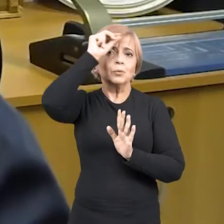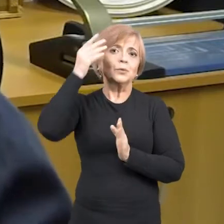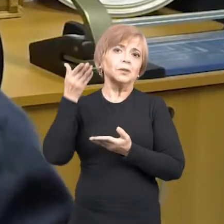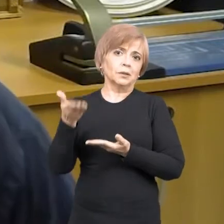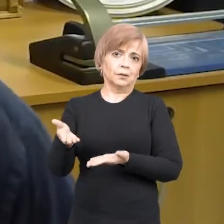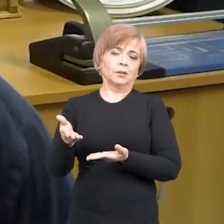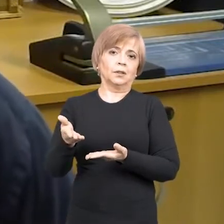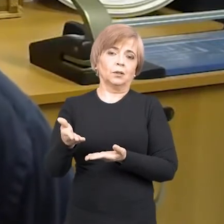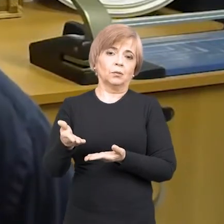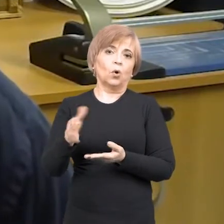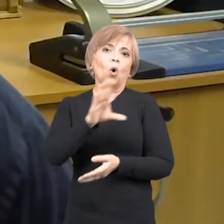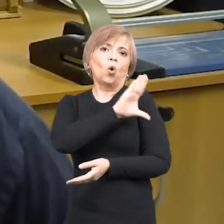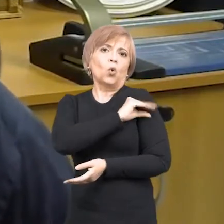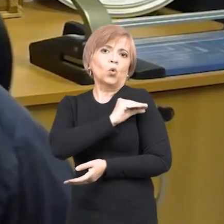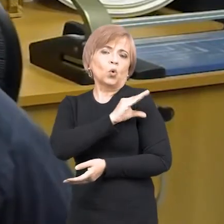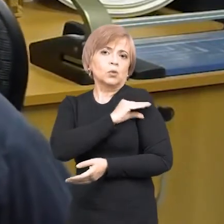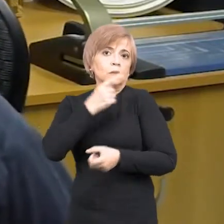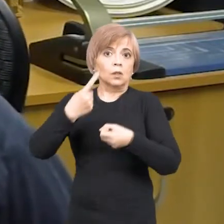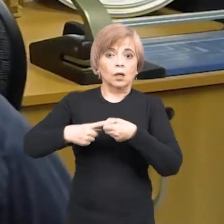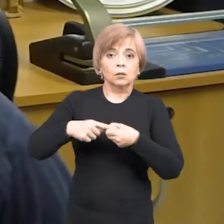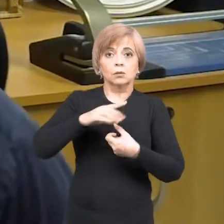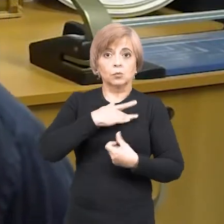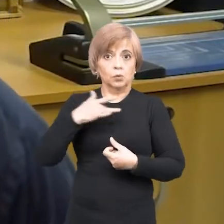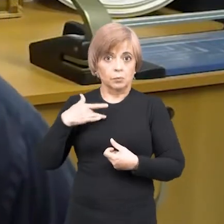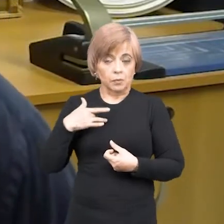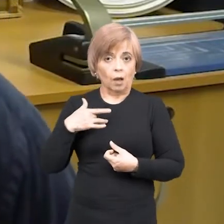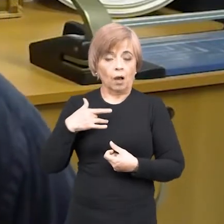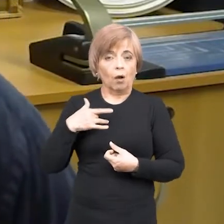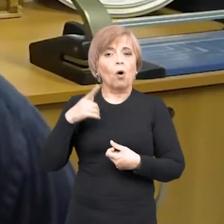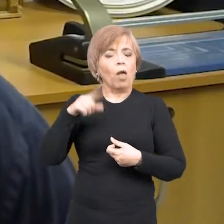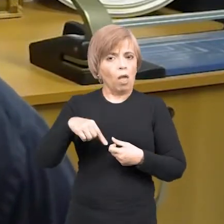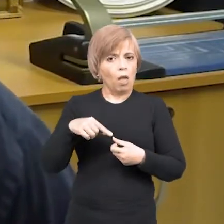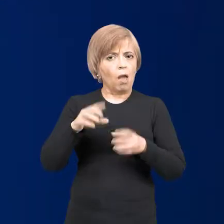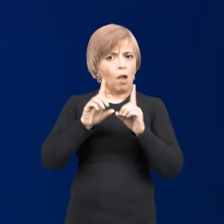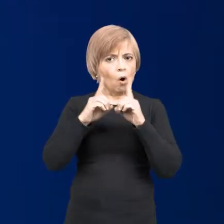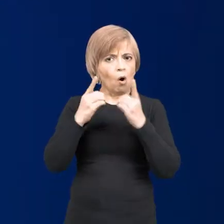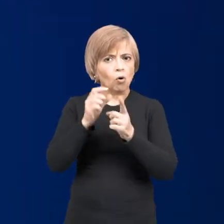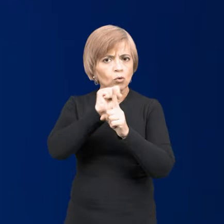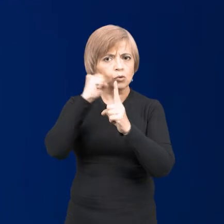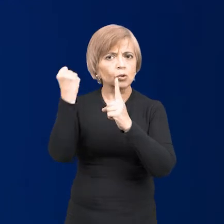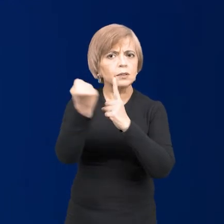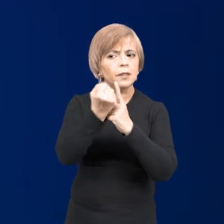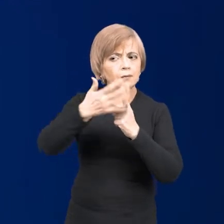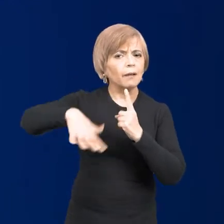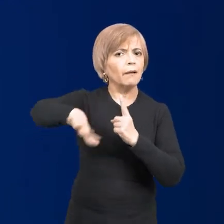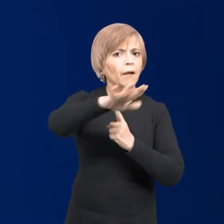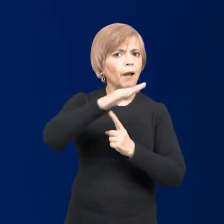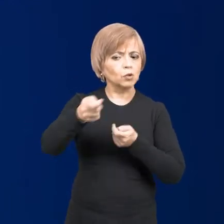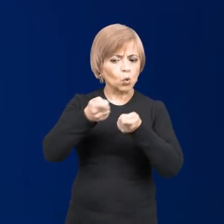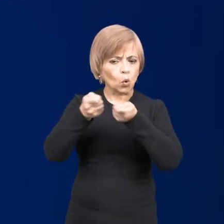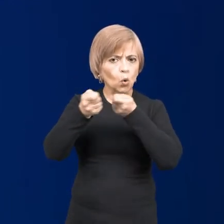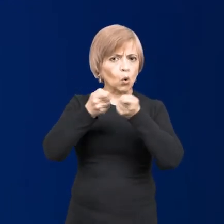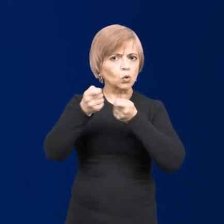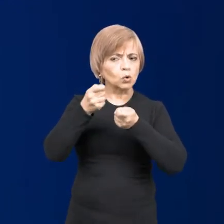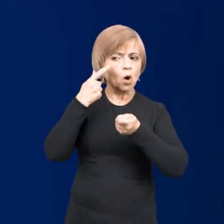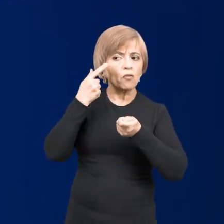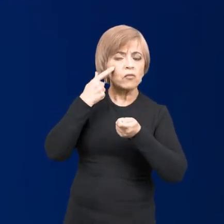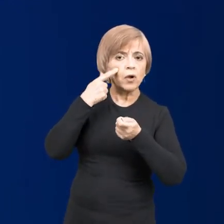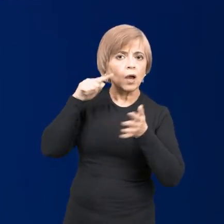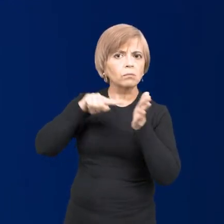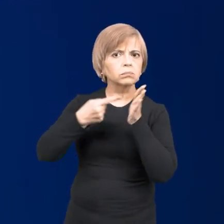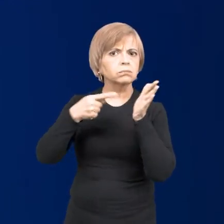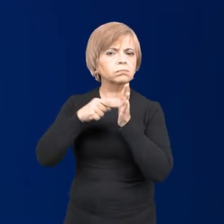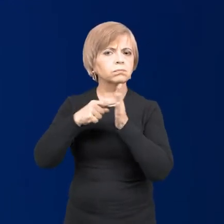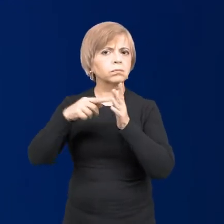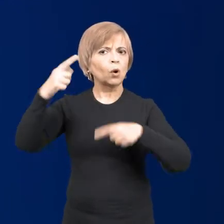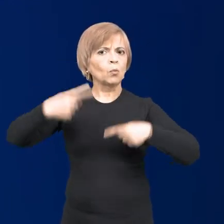próprio município. O Conselho Municipal de Saúde é o órgão da sociedade civil, controlador e fomentador das